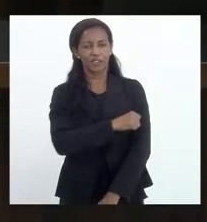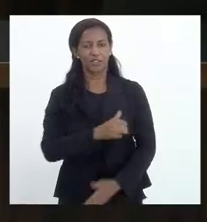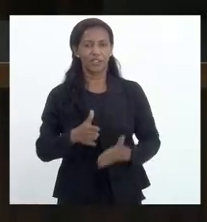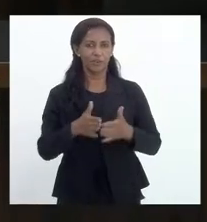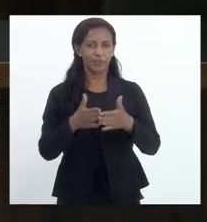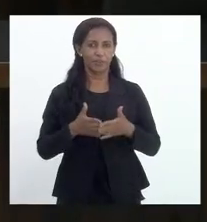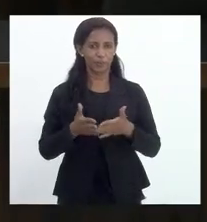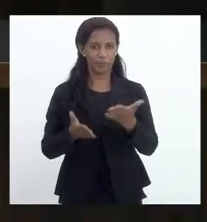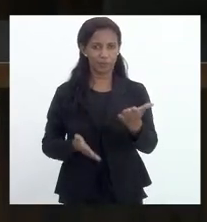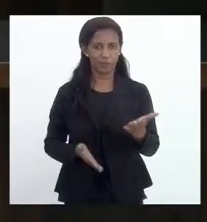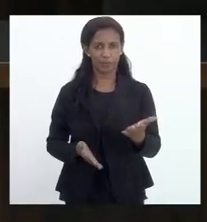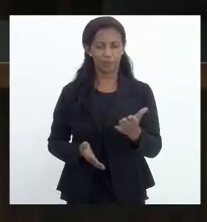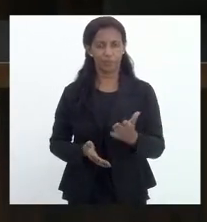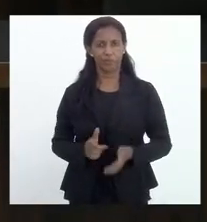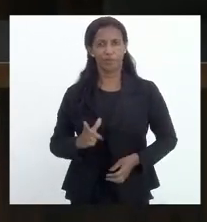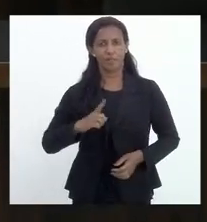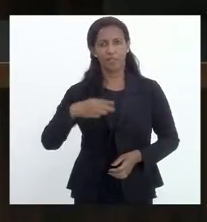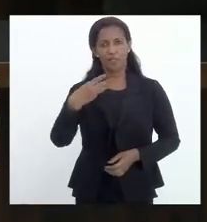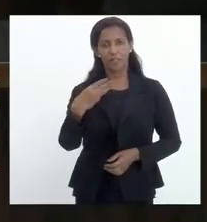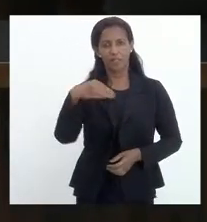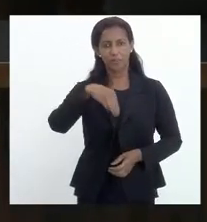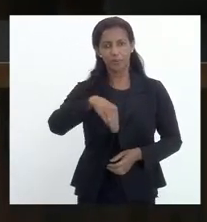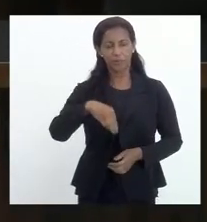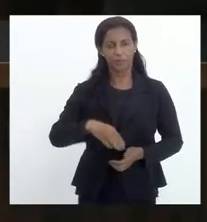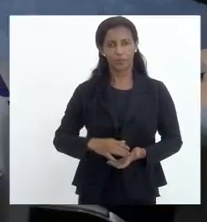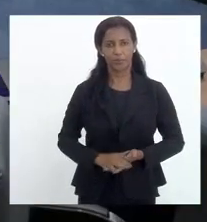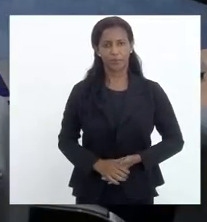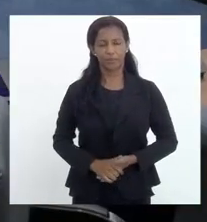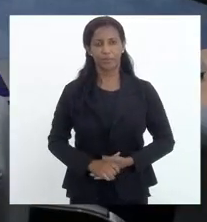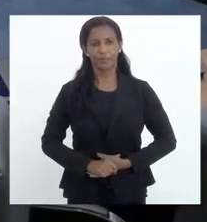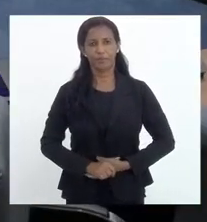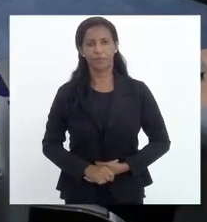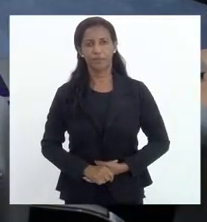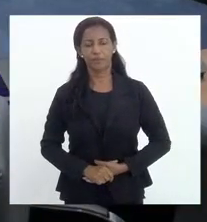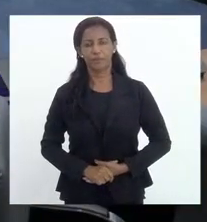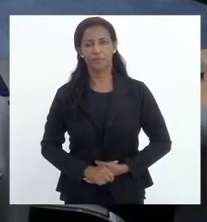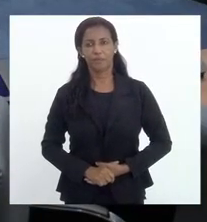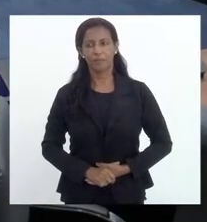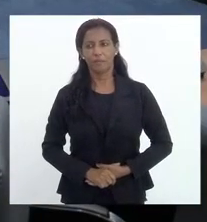favor, a senhora dispõe de 3 minutos.